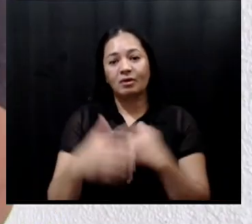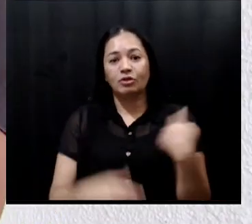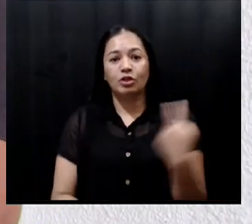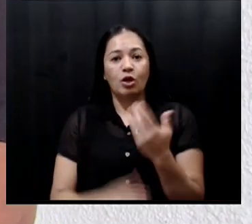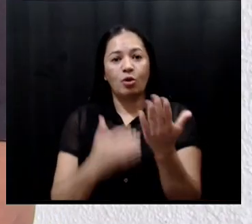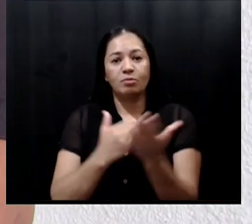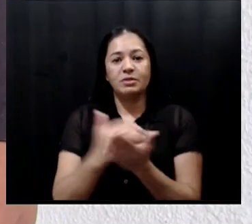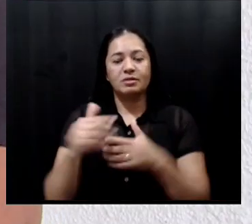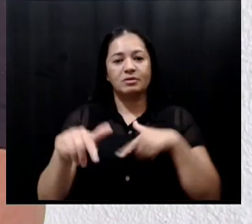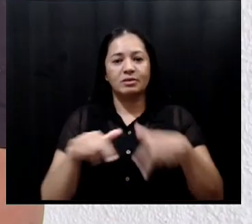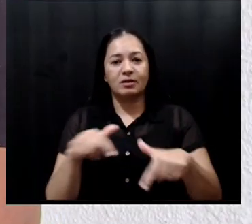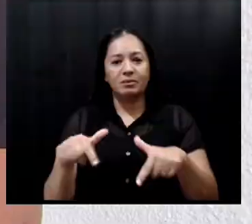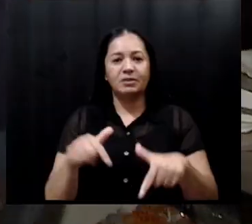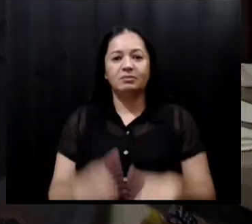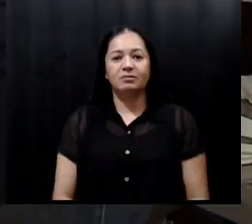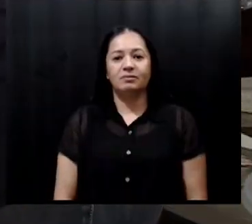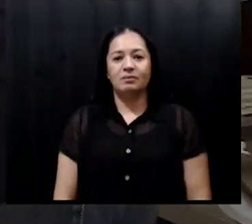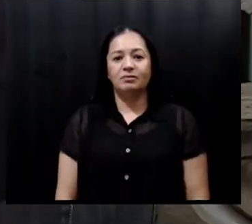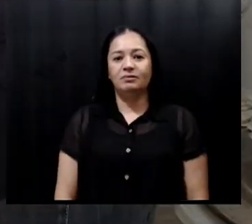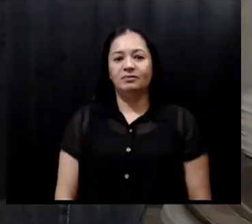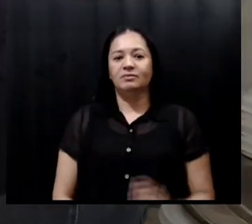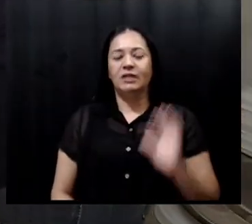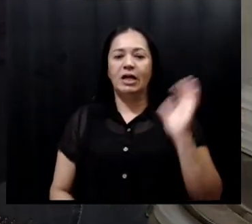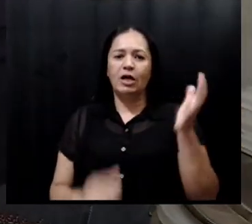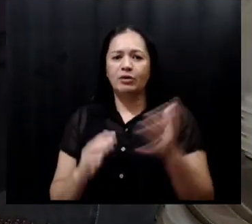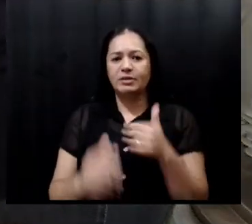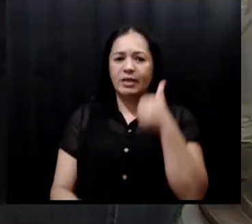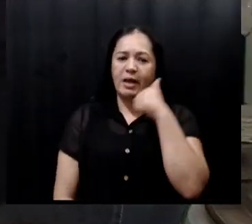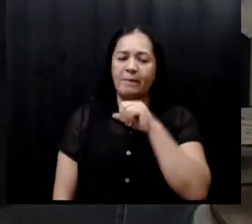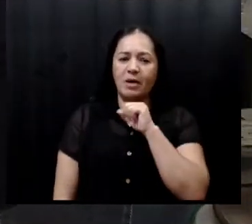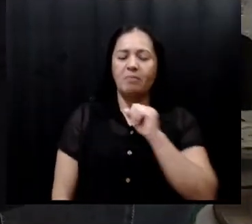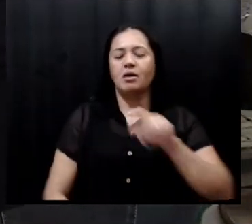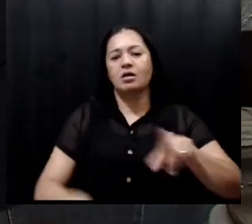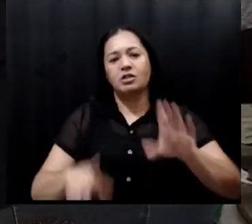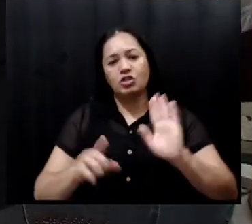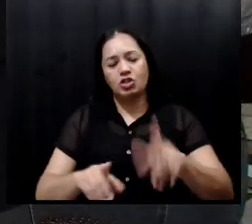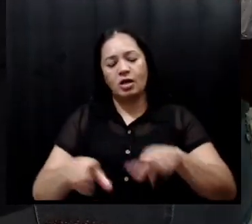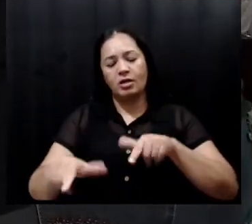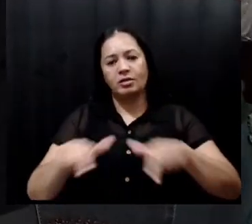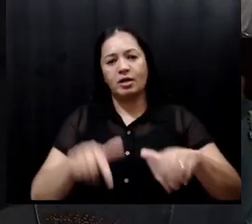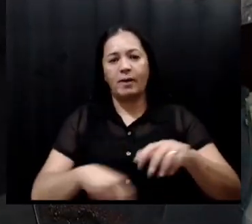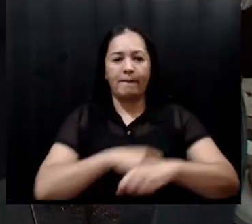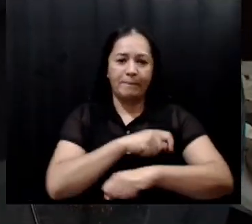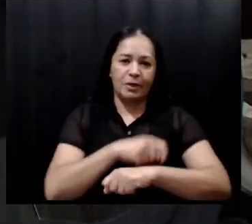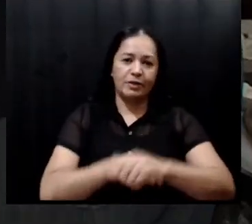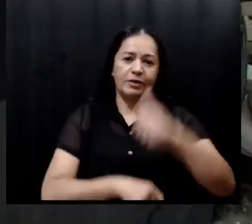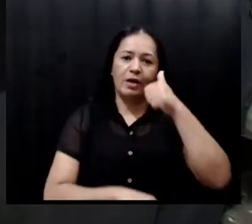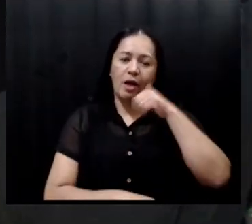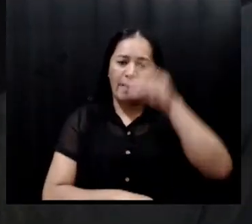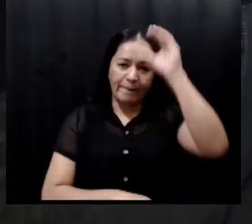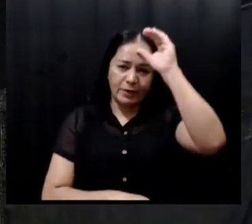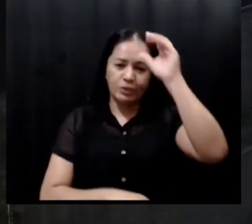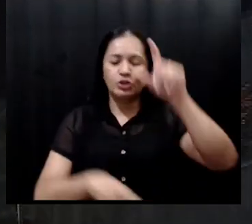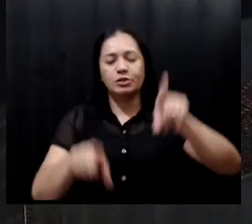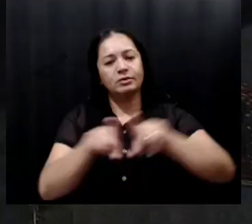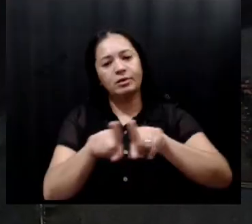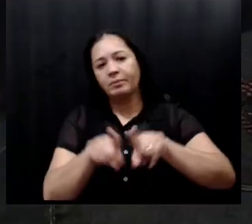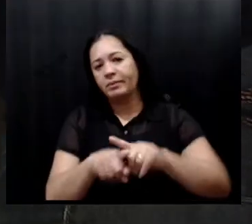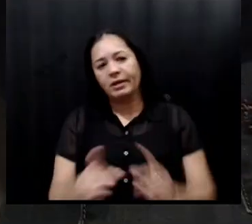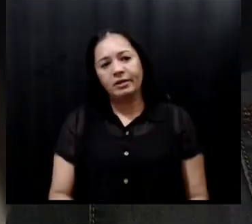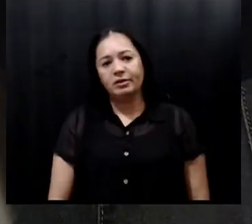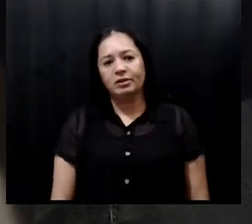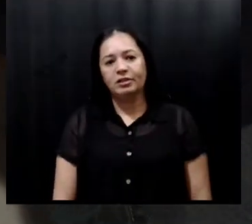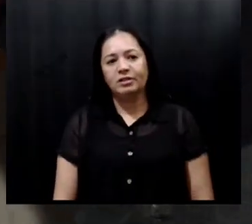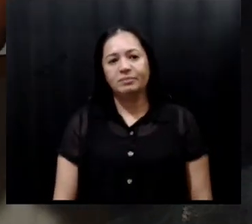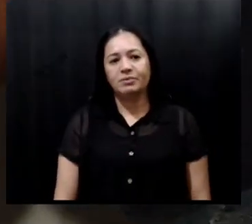Aí minha mãe sempre trabalhou com cozinha também, minhas tias sempre trabalharam. Mas você foi logo trabalhar com cozinha ou você chegou a fazer